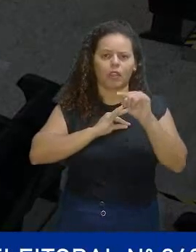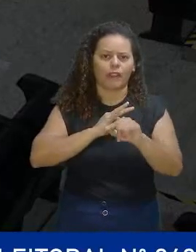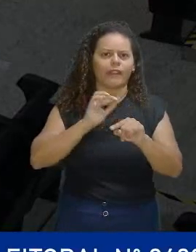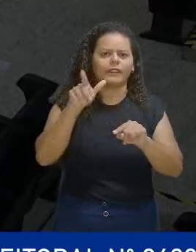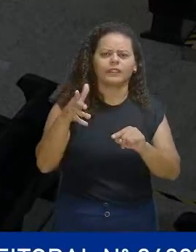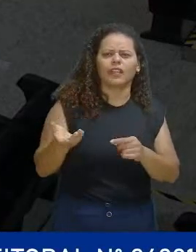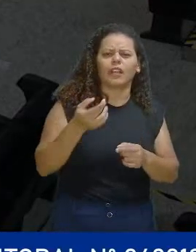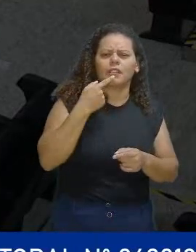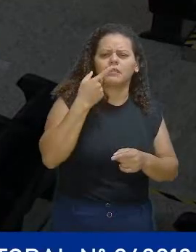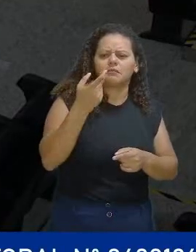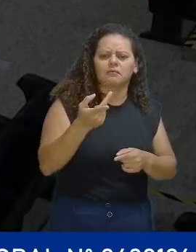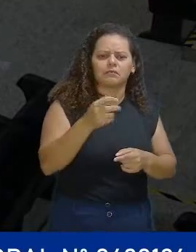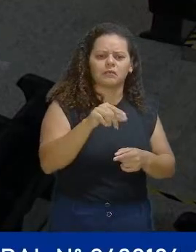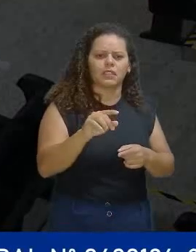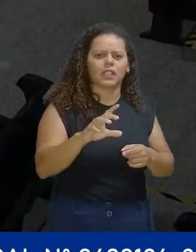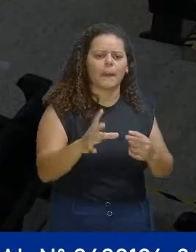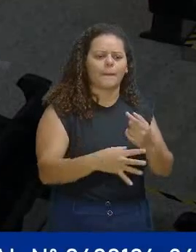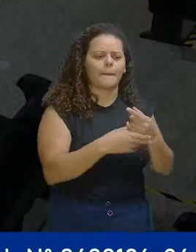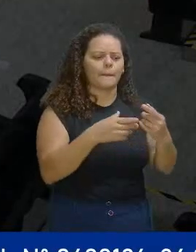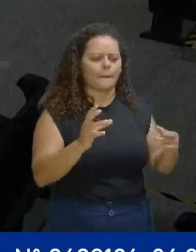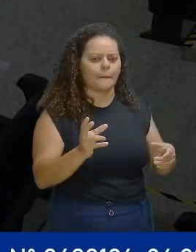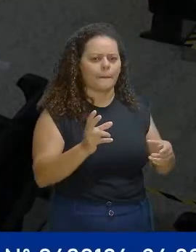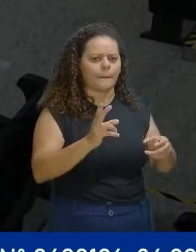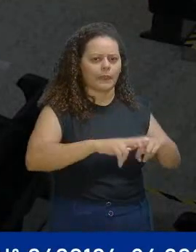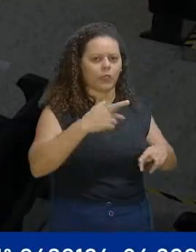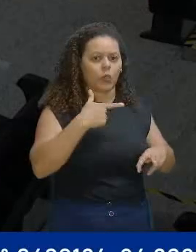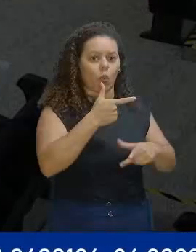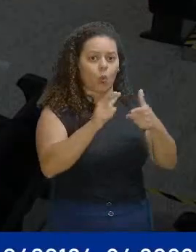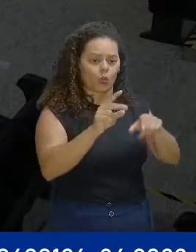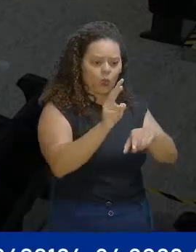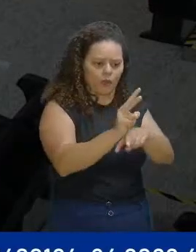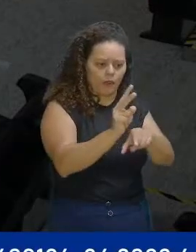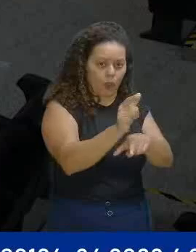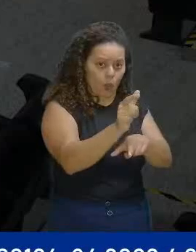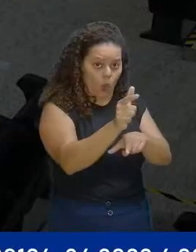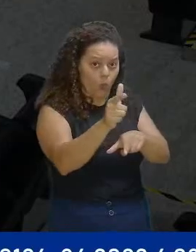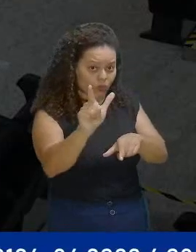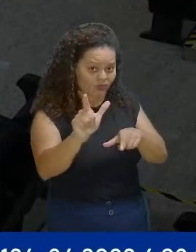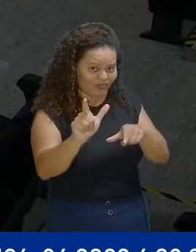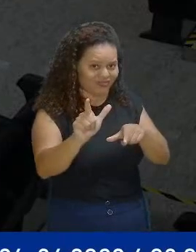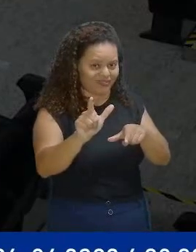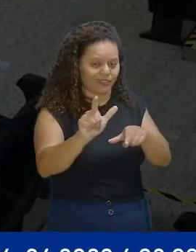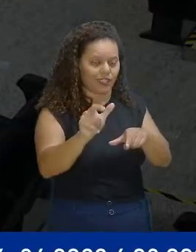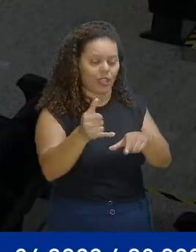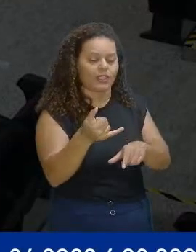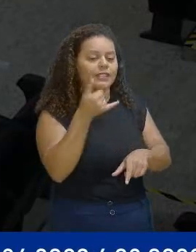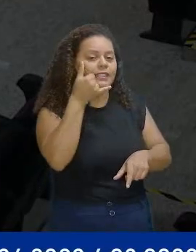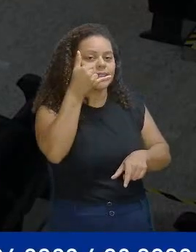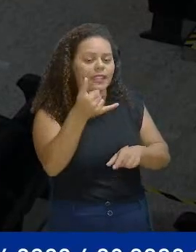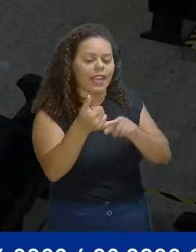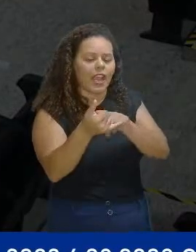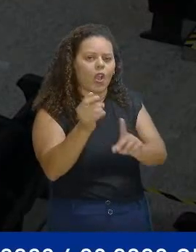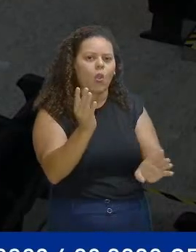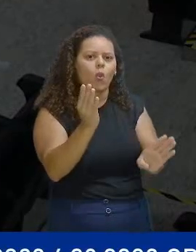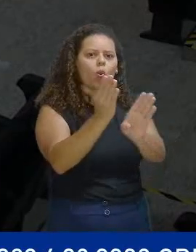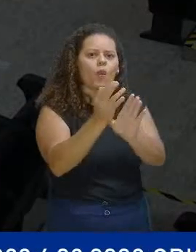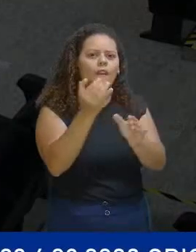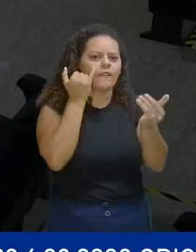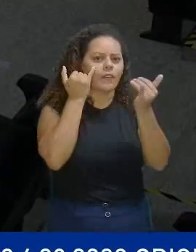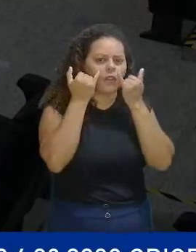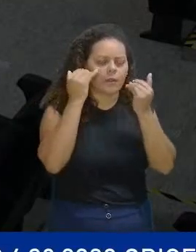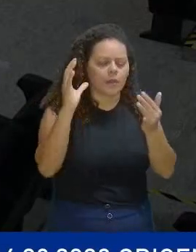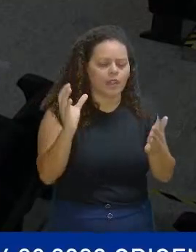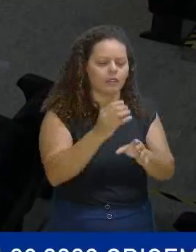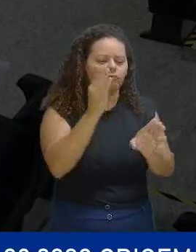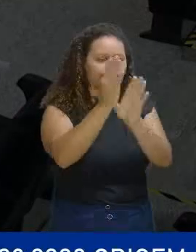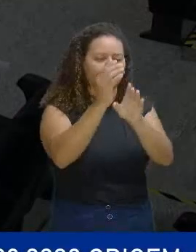teria dito que o valor apreendido seria para fiscais da eleição e que, no aparelho celular, seria possível verificar o